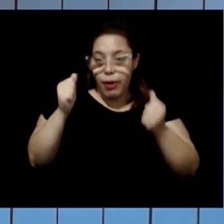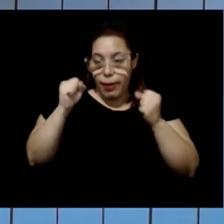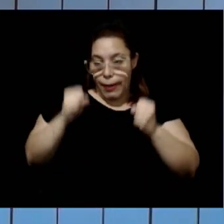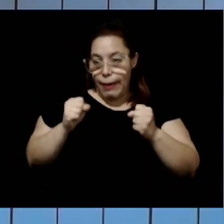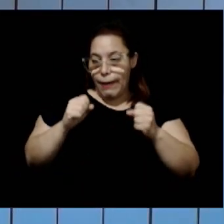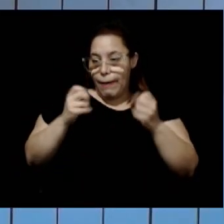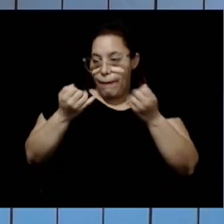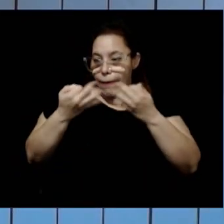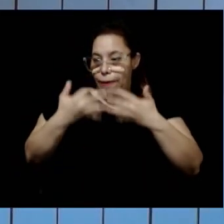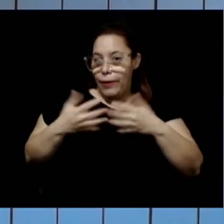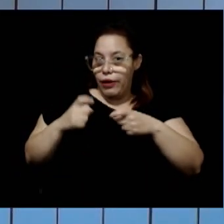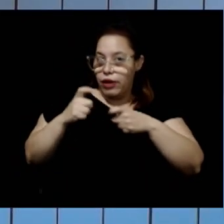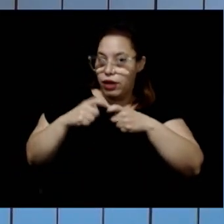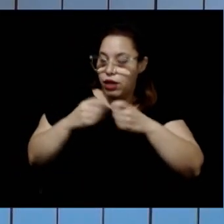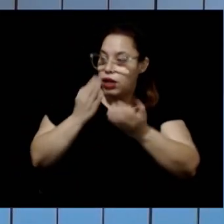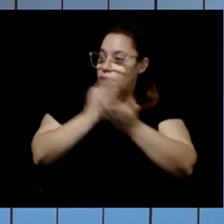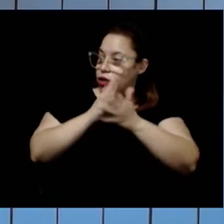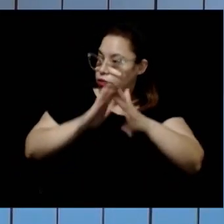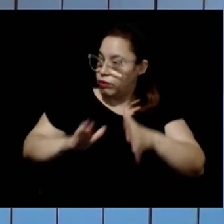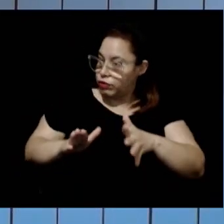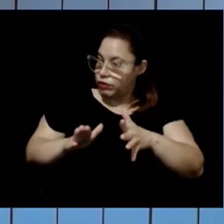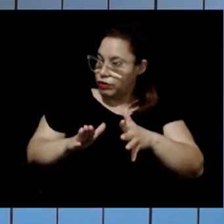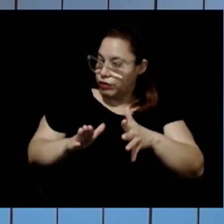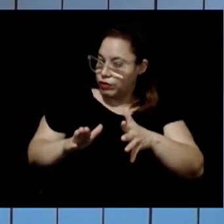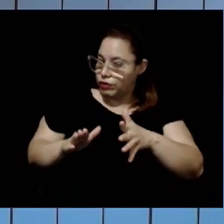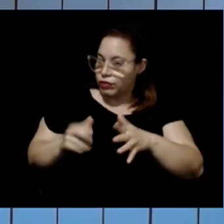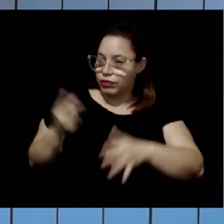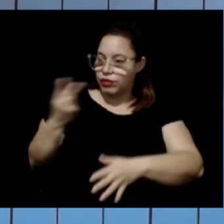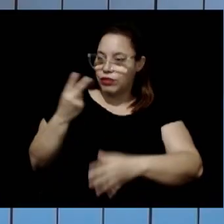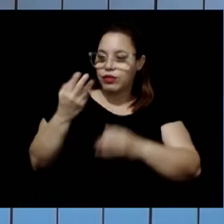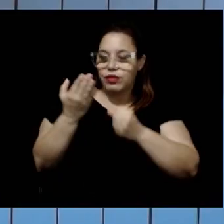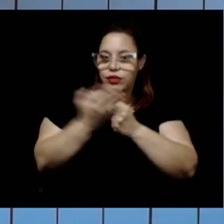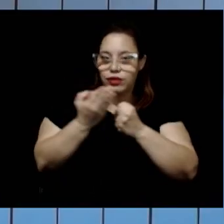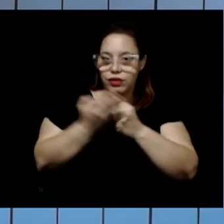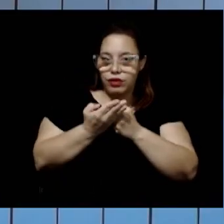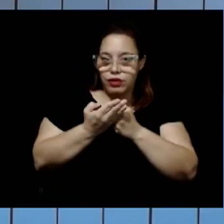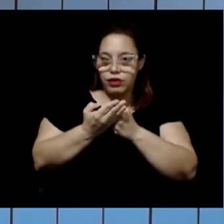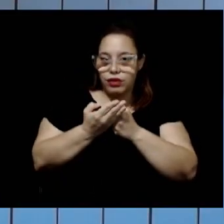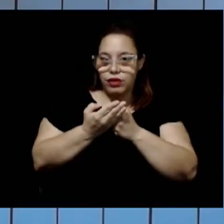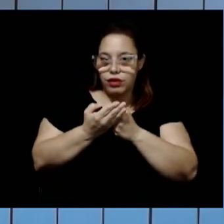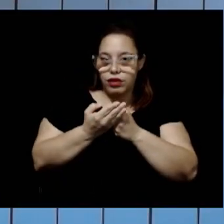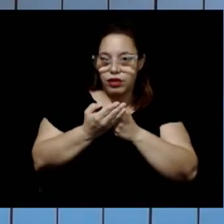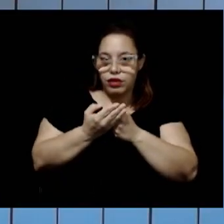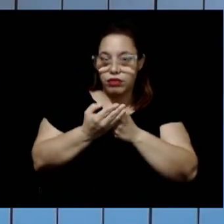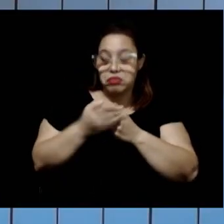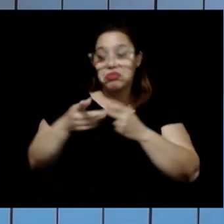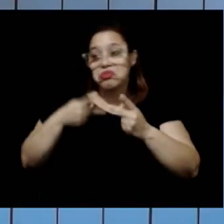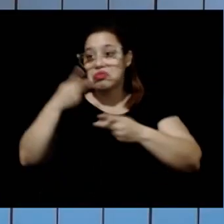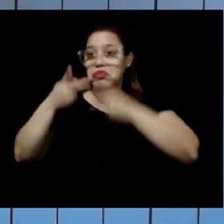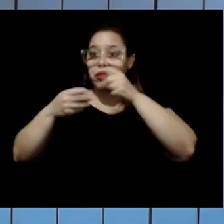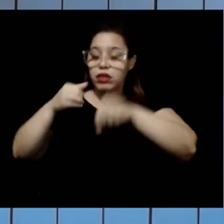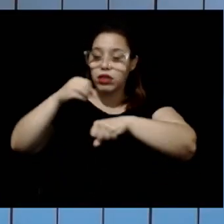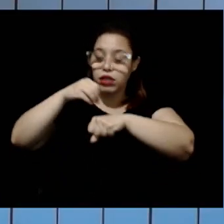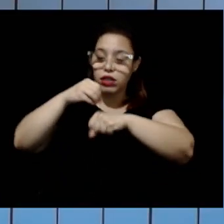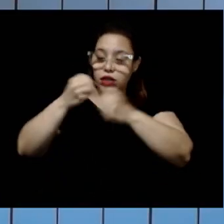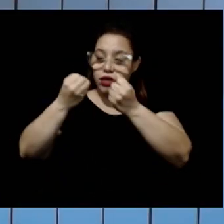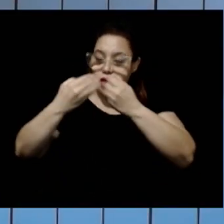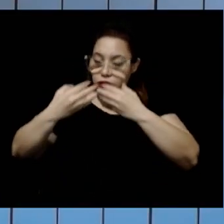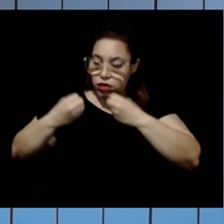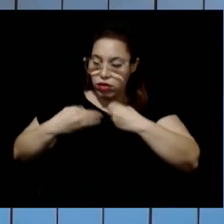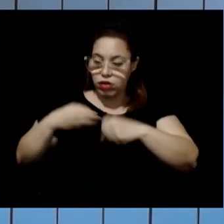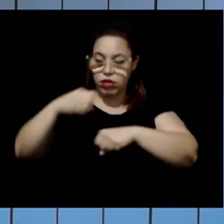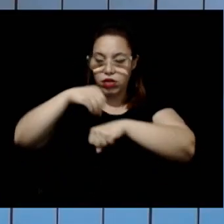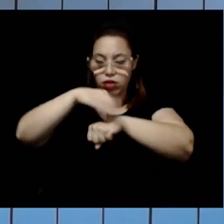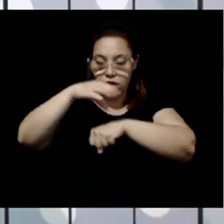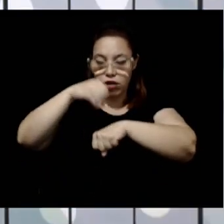para a gente encerrar aqui nosso segundo bloco, né, eu gostaria que o senhor deixasse algumas orientações para as pessoas